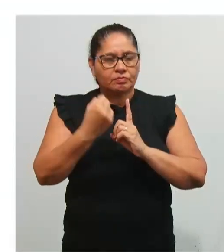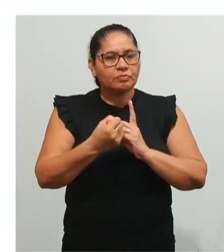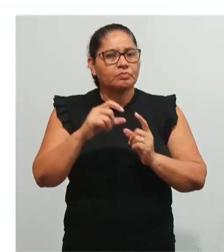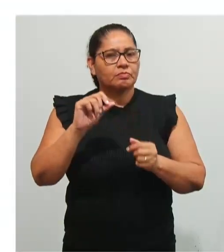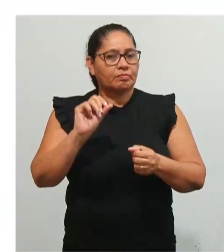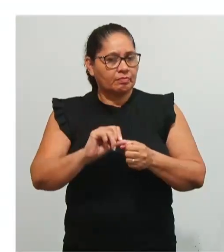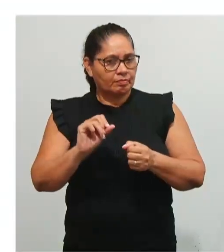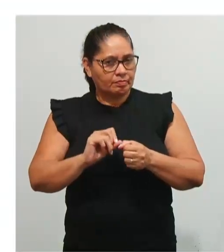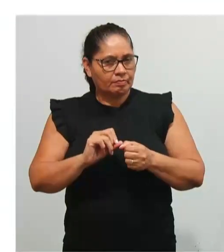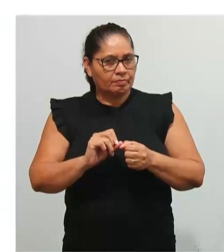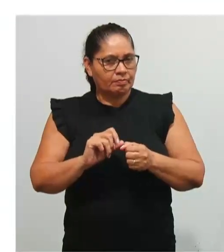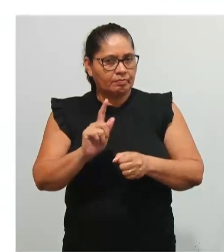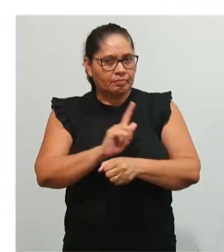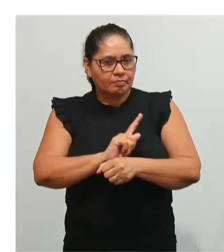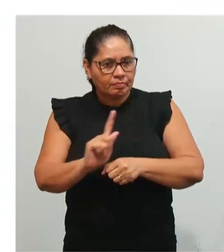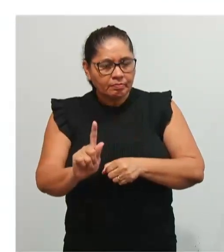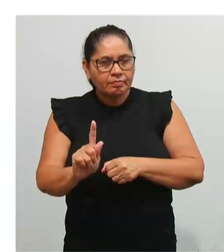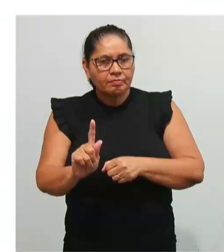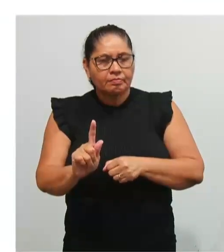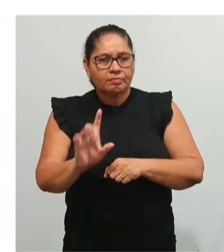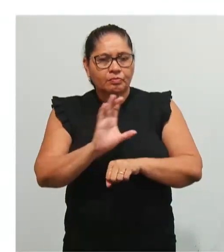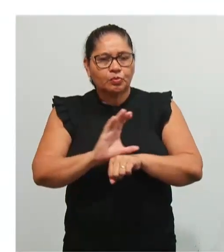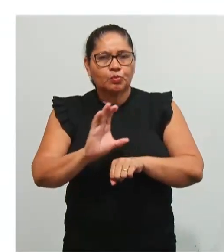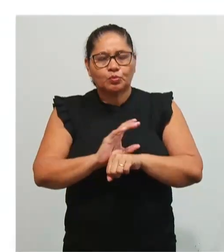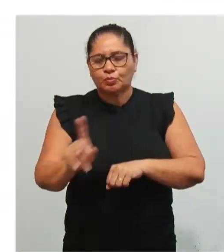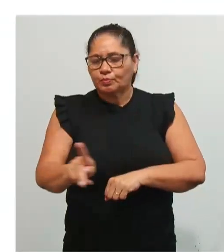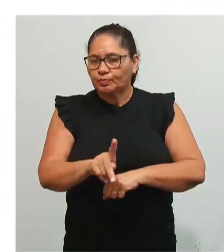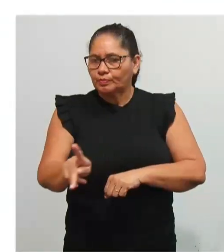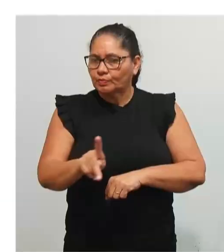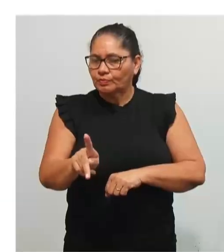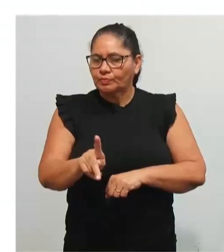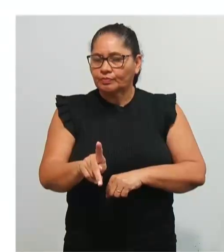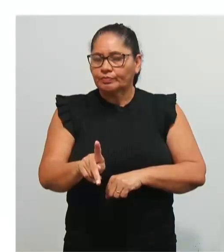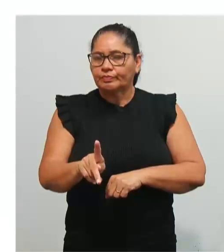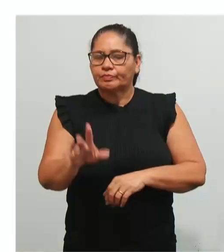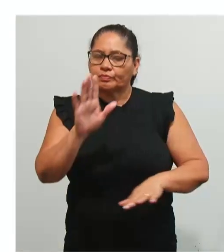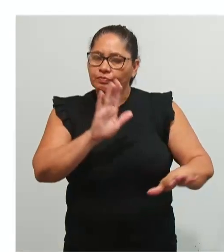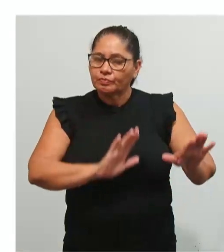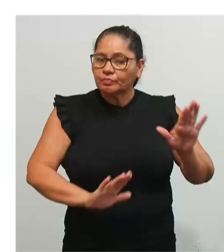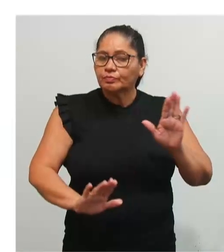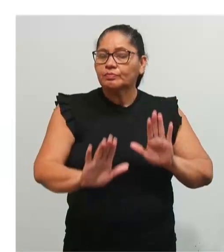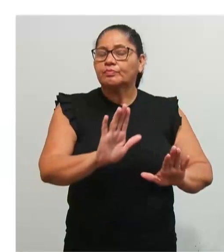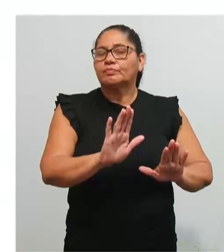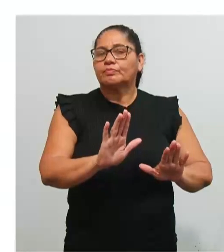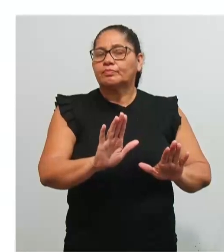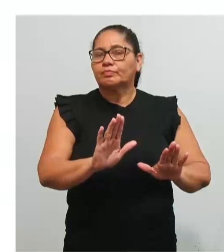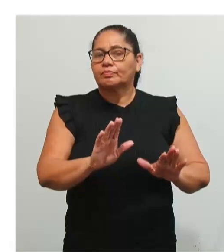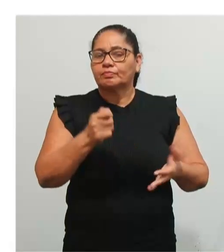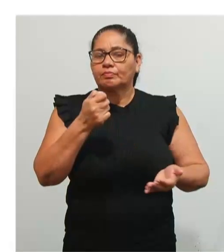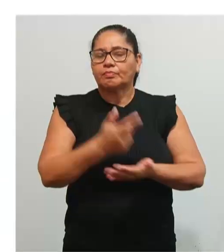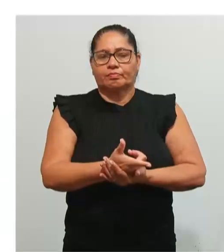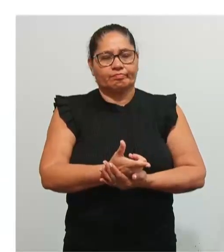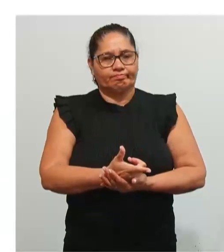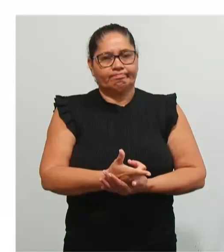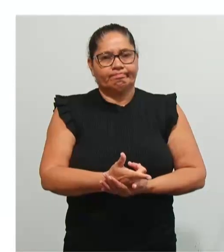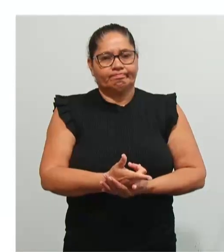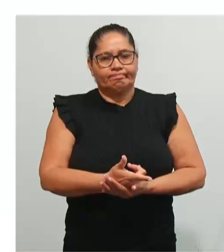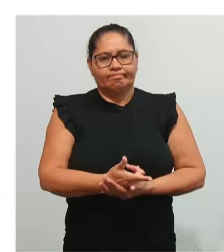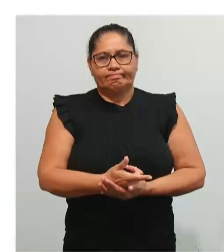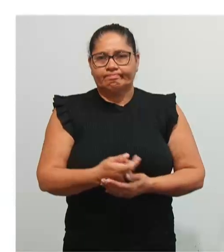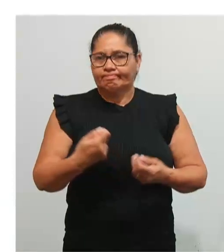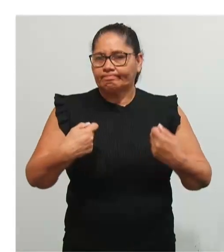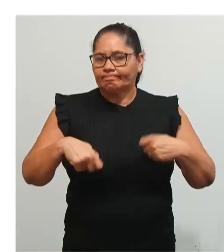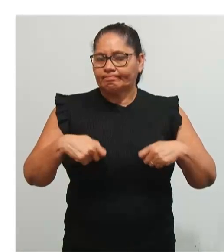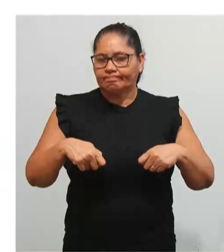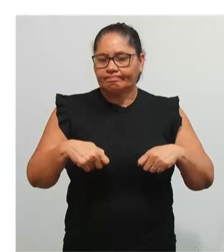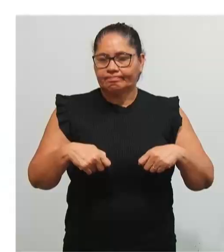sendo gerenciados e destinados os recursos públicos, evita que eles tenham destinações indevidas. Além do mais, não se